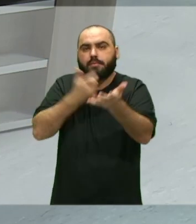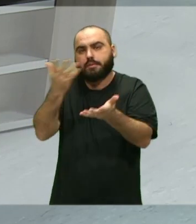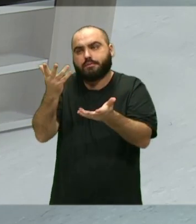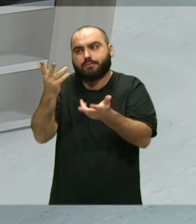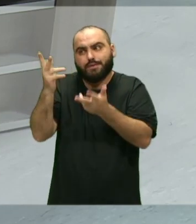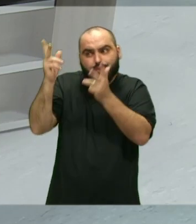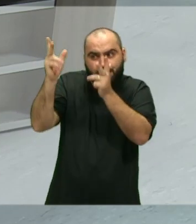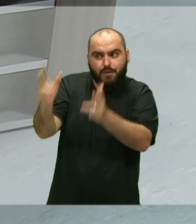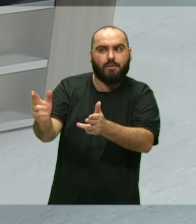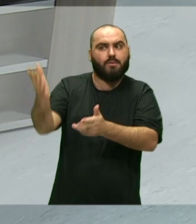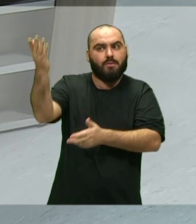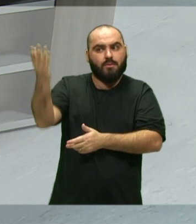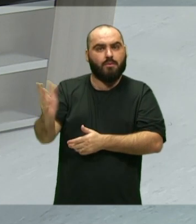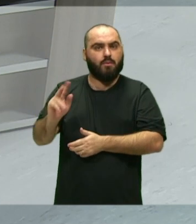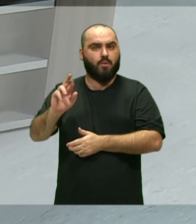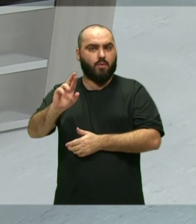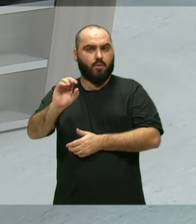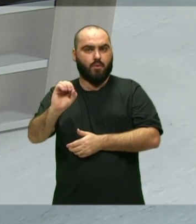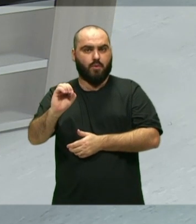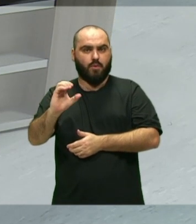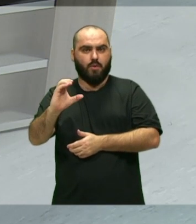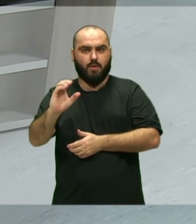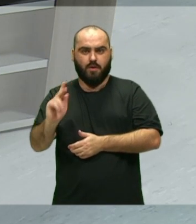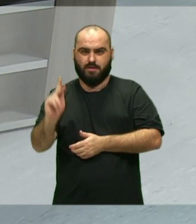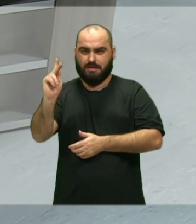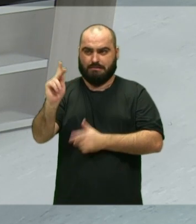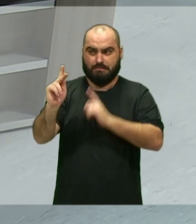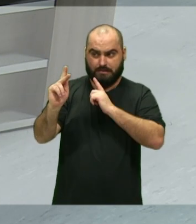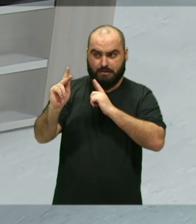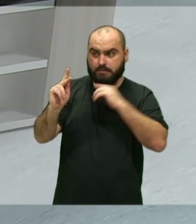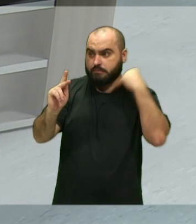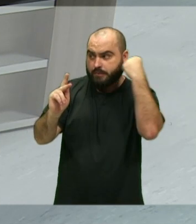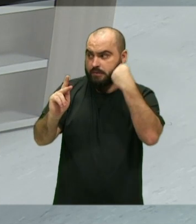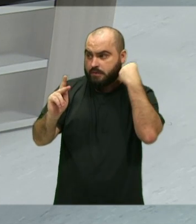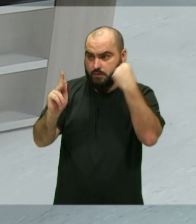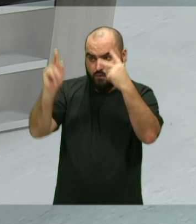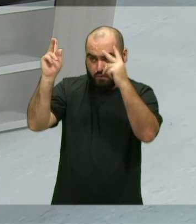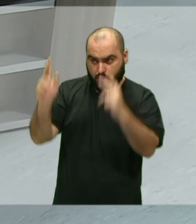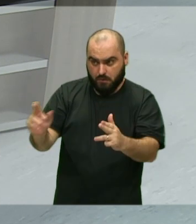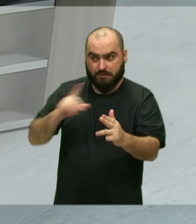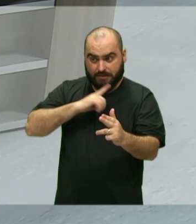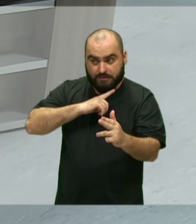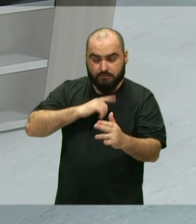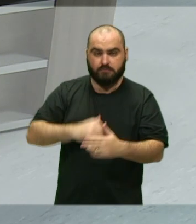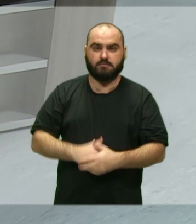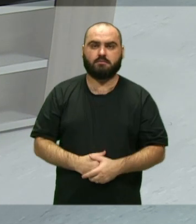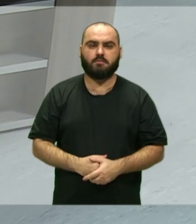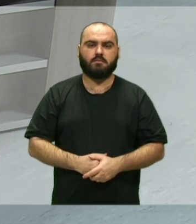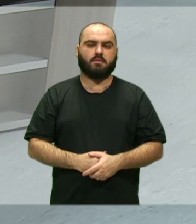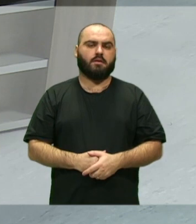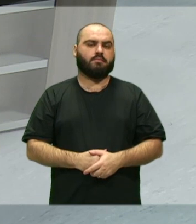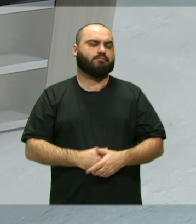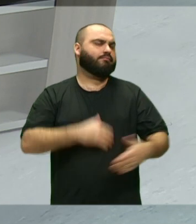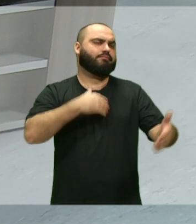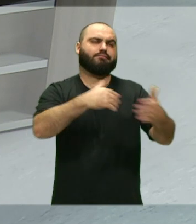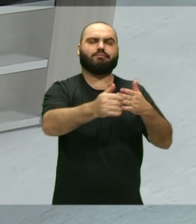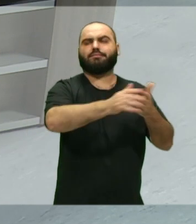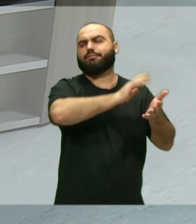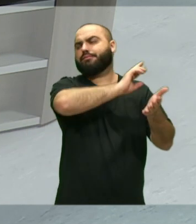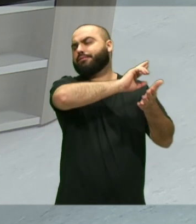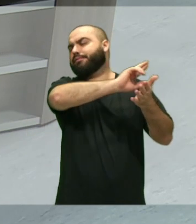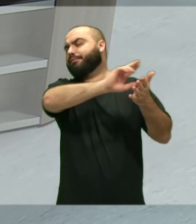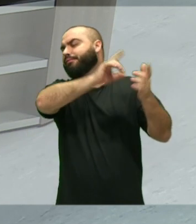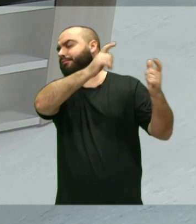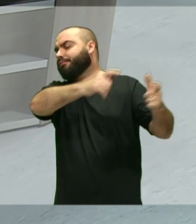como o Roque passou. Vocês têm muitos desses relatos também? Isso vai ser em qualquer escola, né? Isso